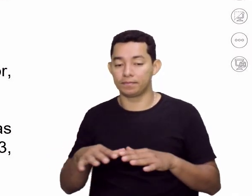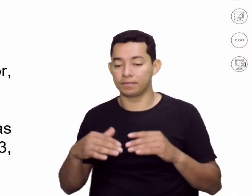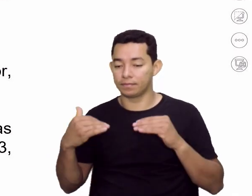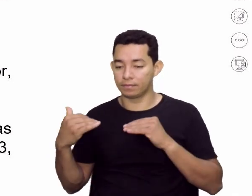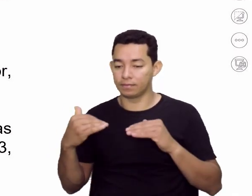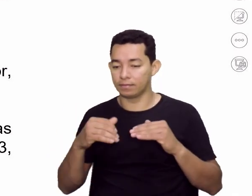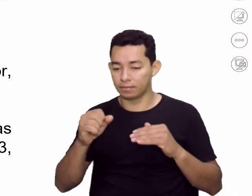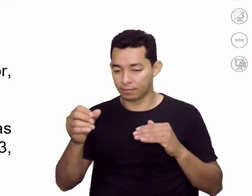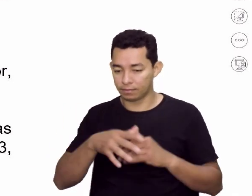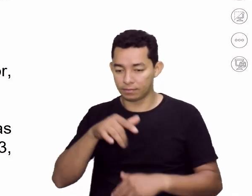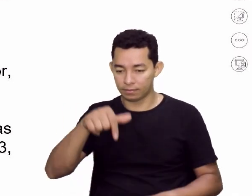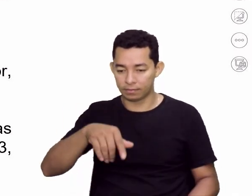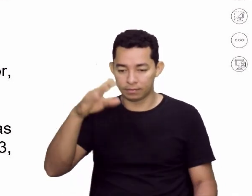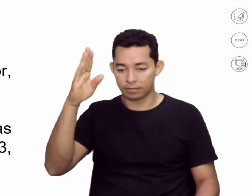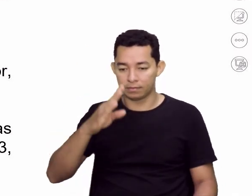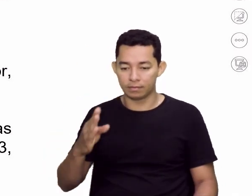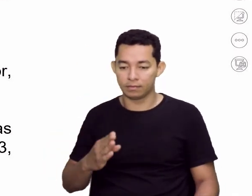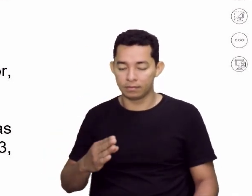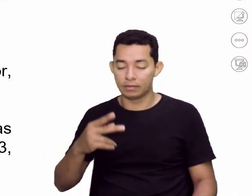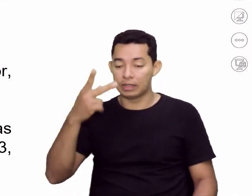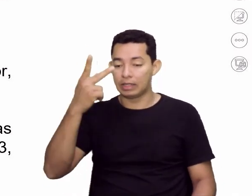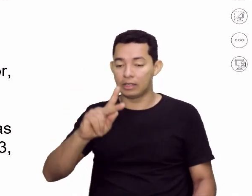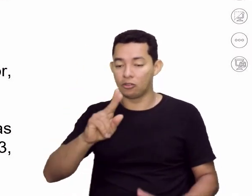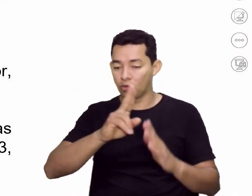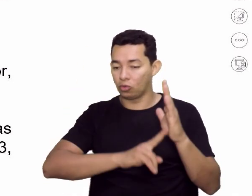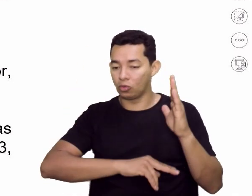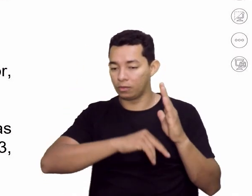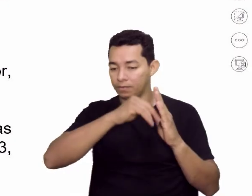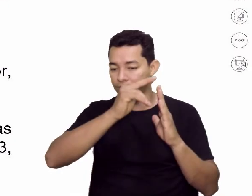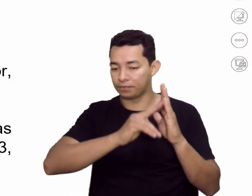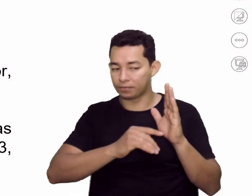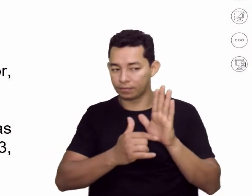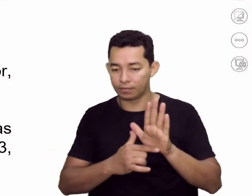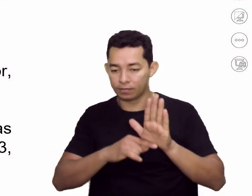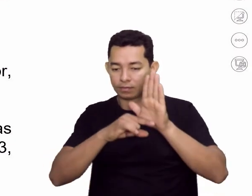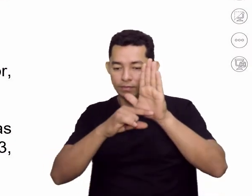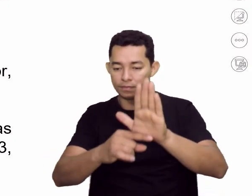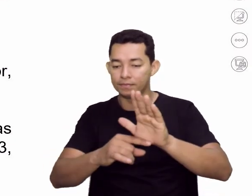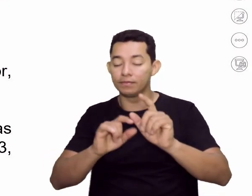suas obras também, né? E suas obras contribuíram para o